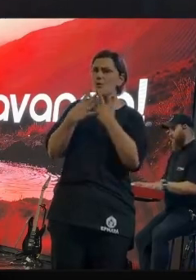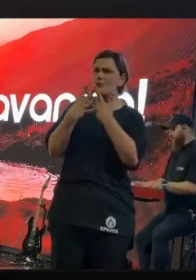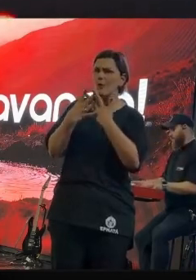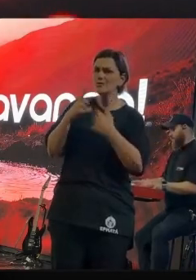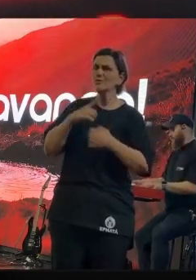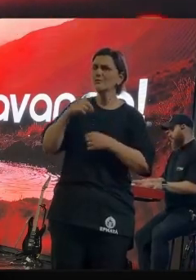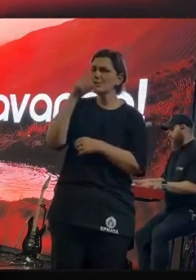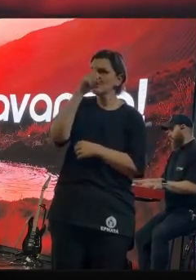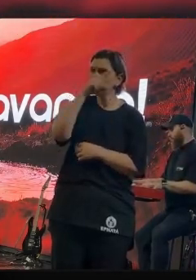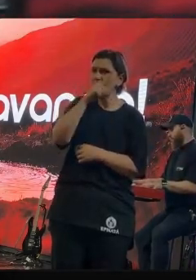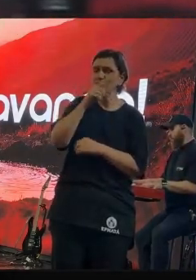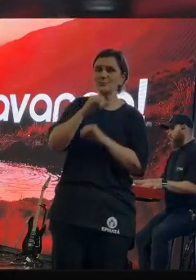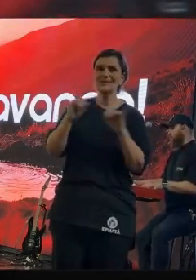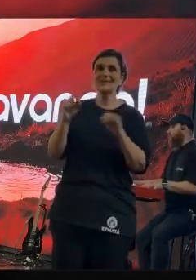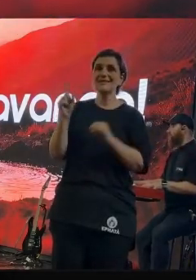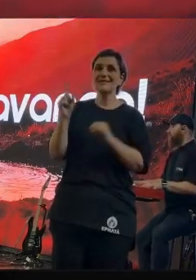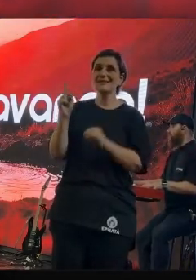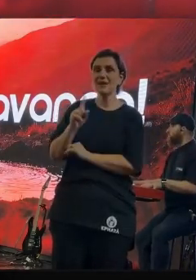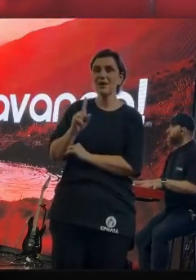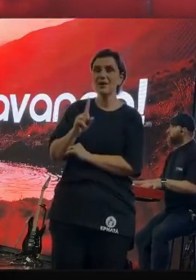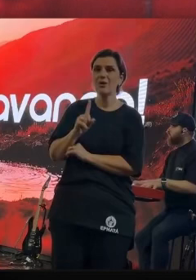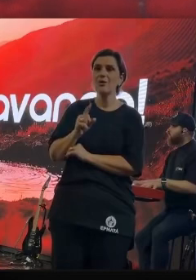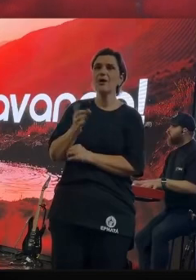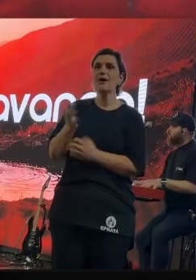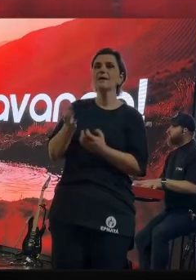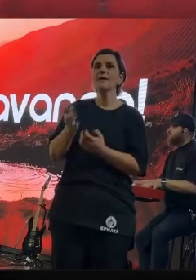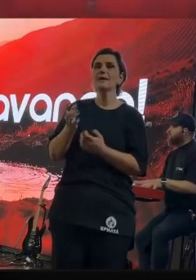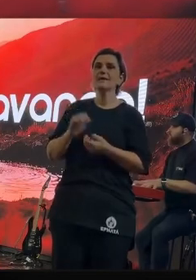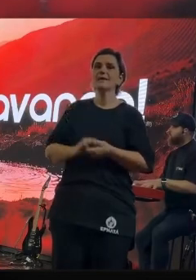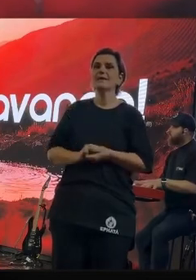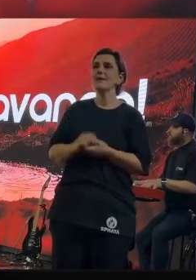pouco de dificuldade em dizer não. Quem é que se identifica?